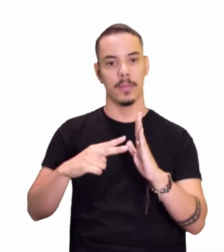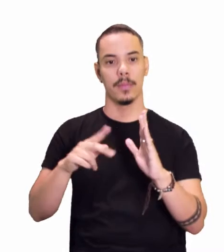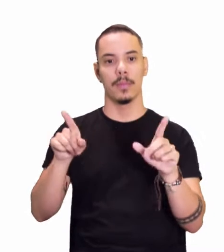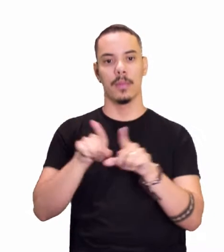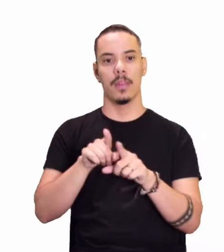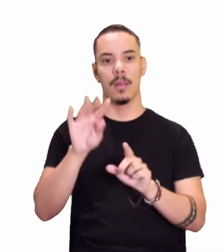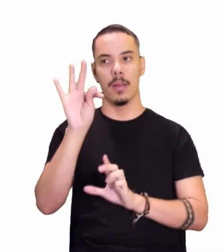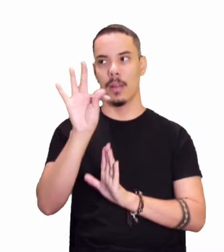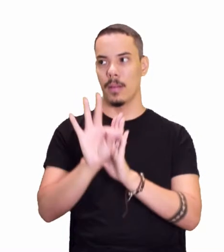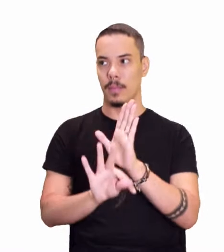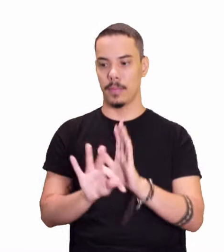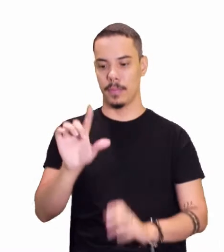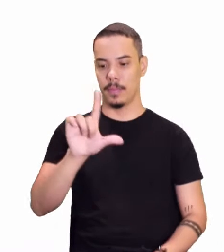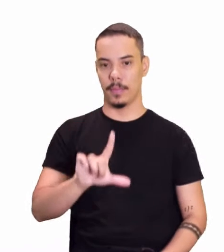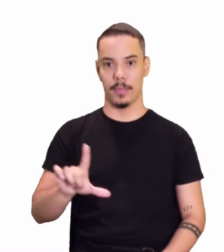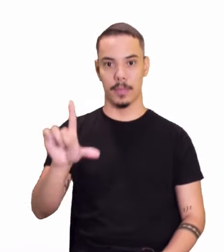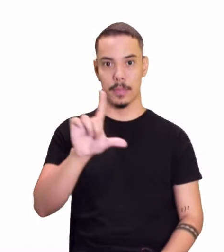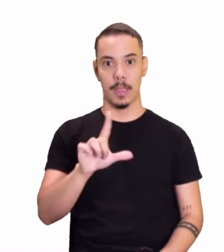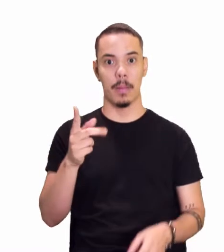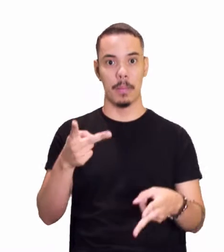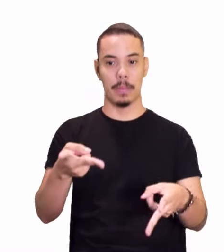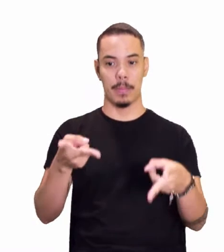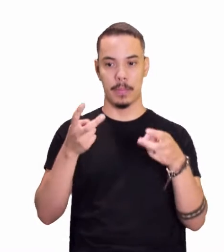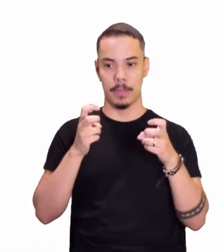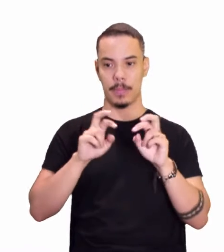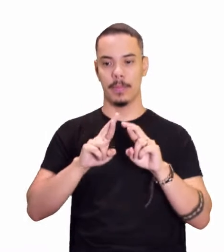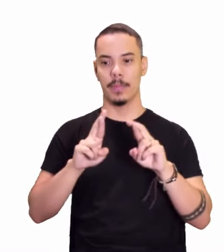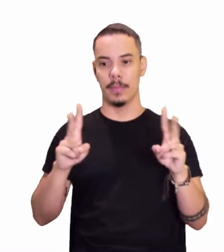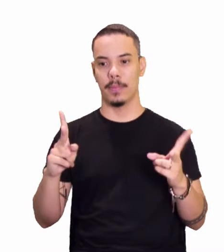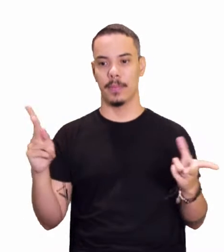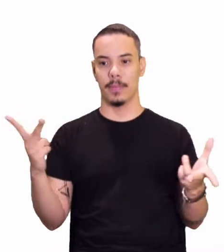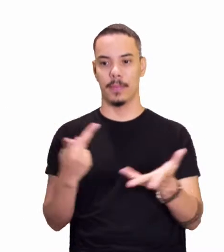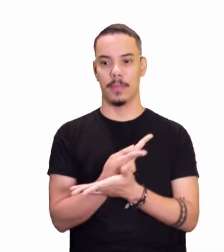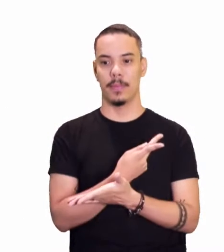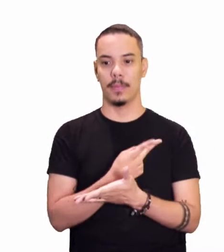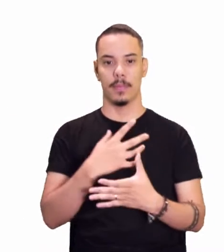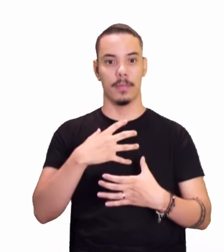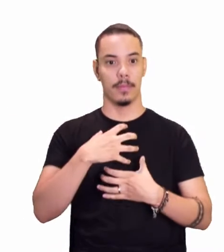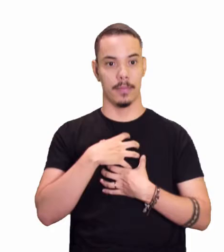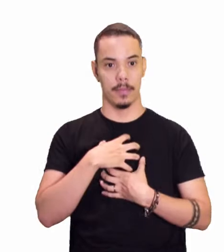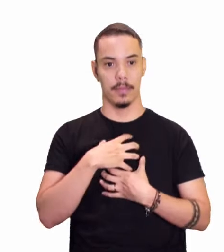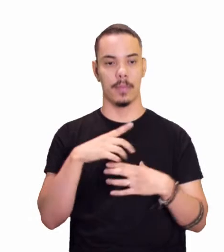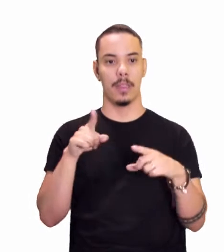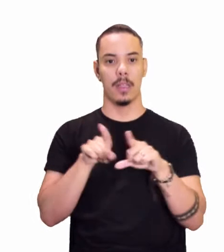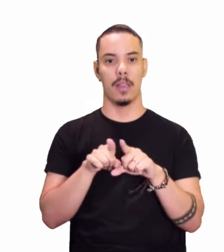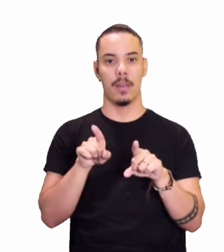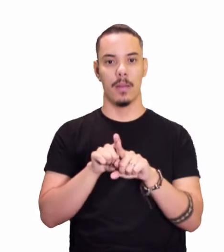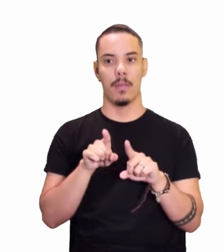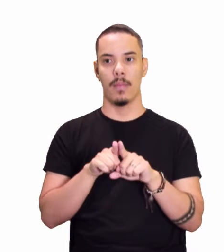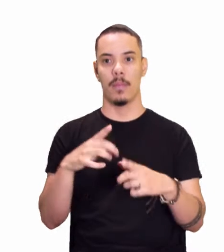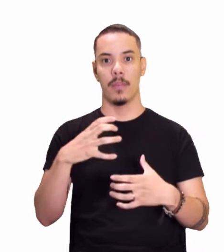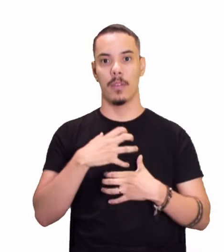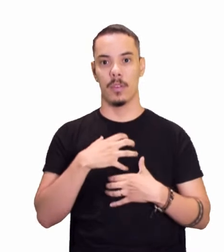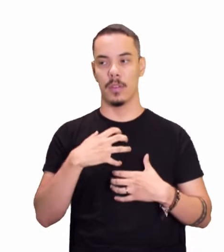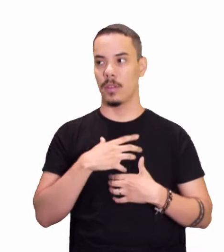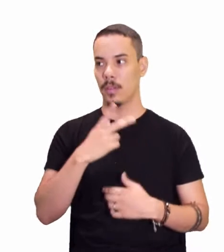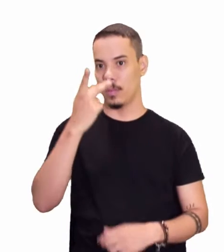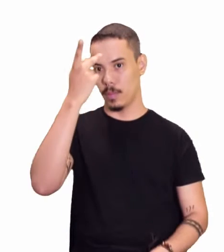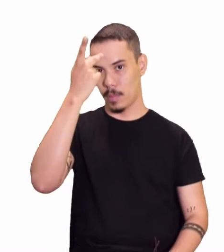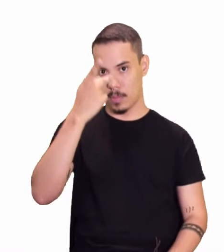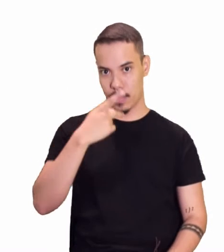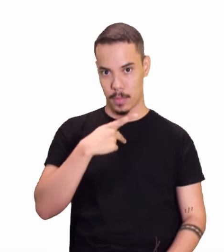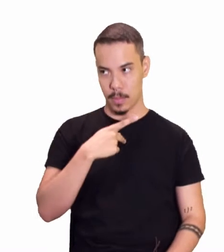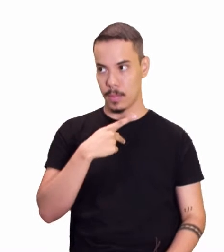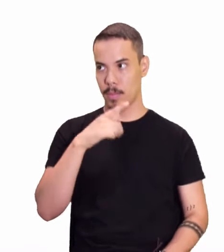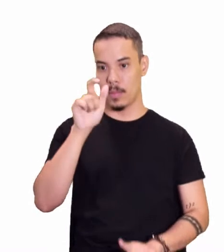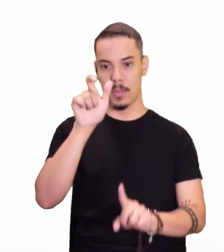de textos literários, percebendo diferenças e eventuais tensões entre as formas pessoais